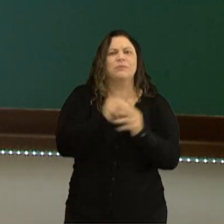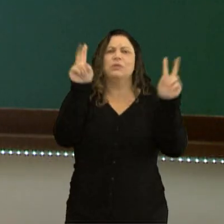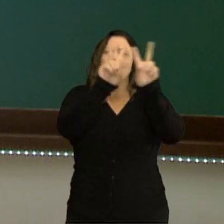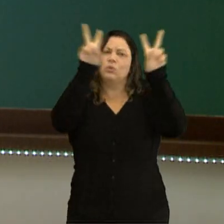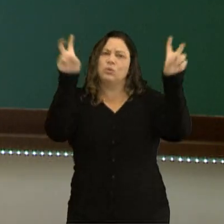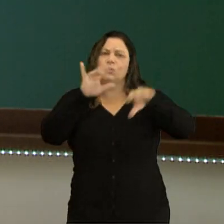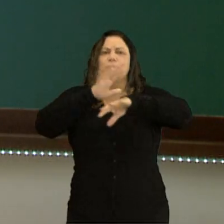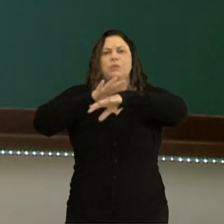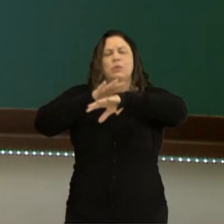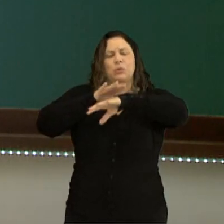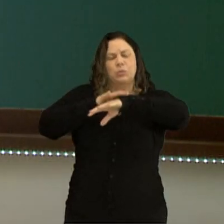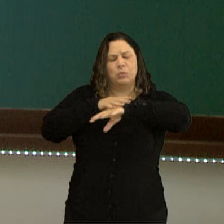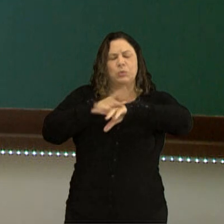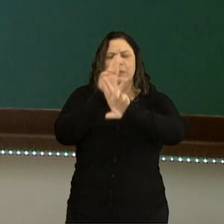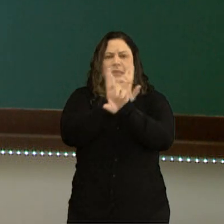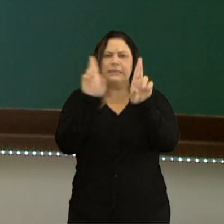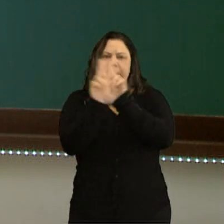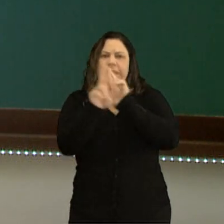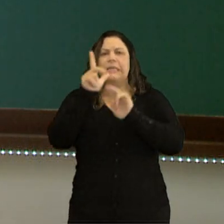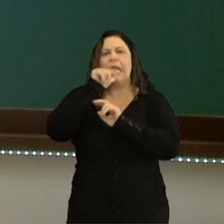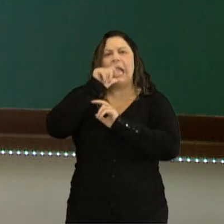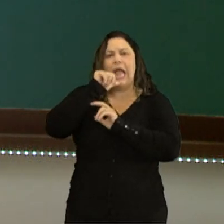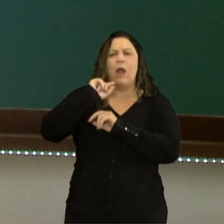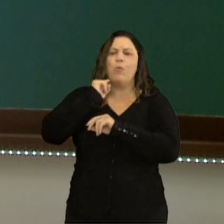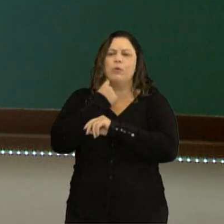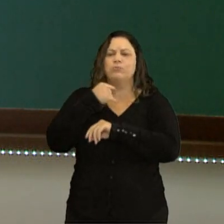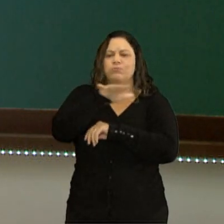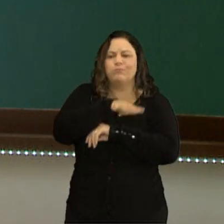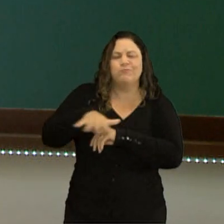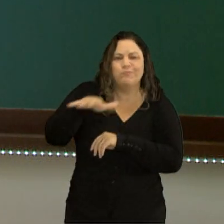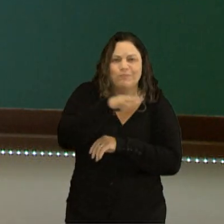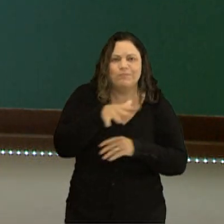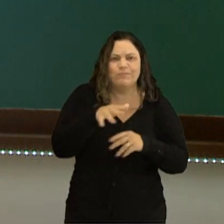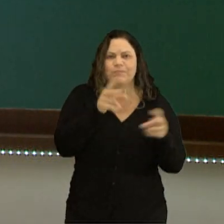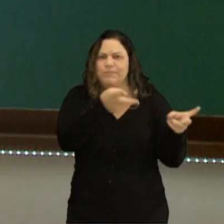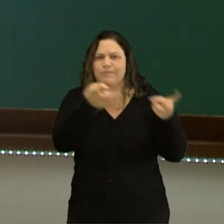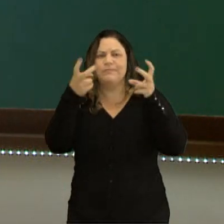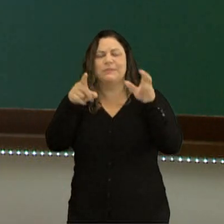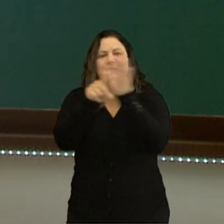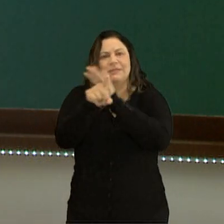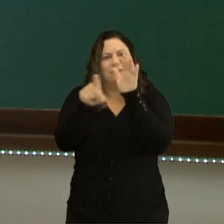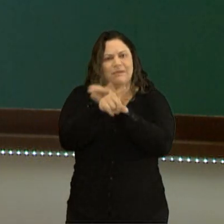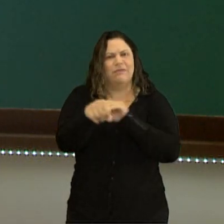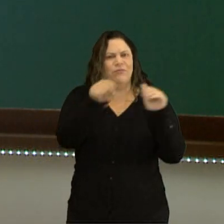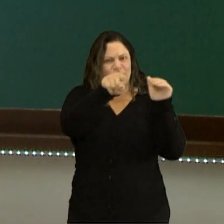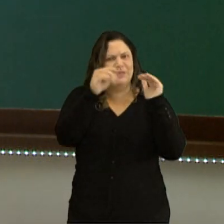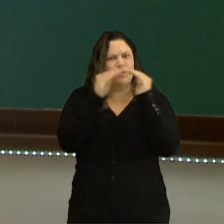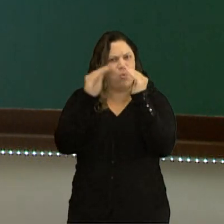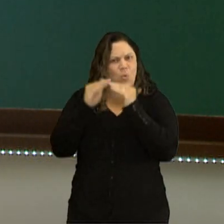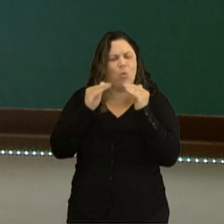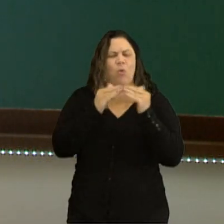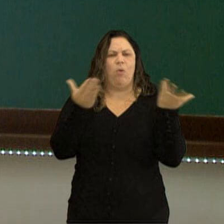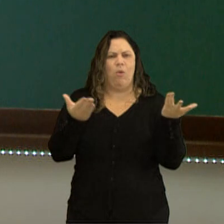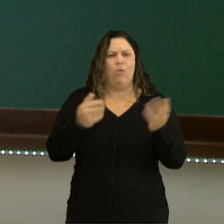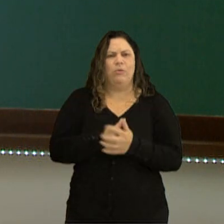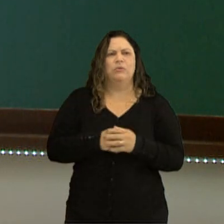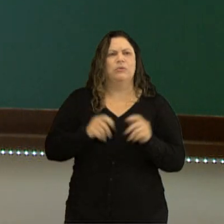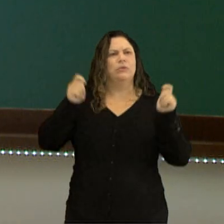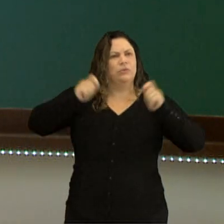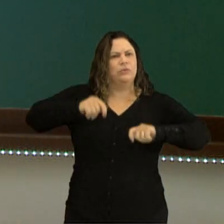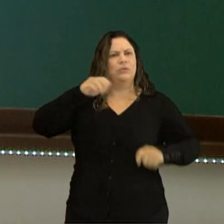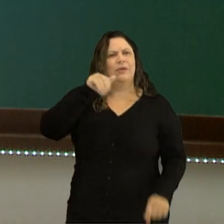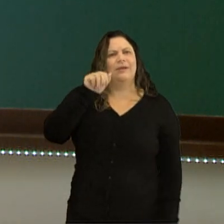doenças relacionadas às águas contaminadas. Presta atenção na pergunta. Você concorda que o parasita Ascaris, um